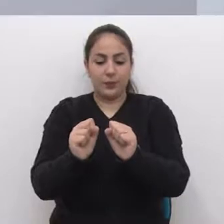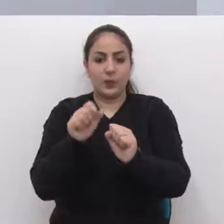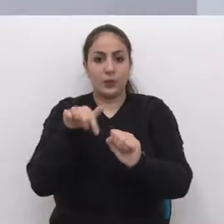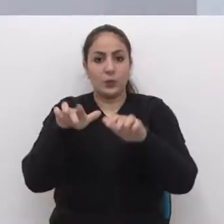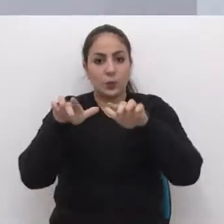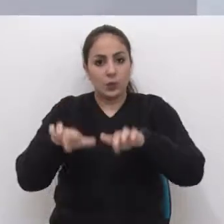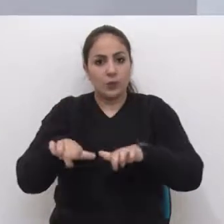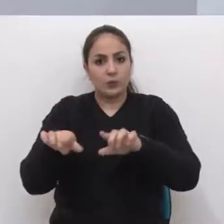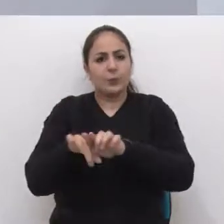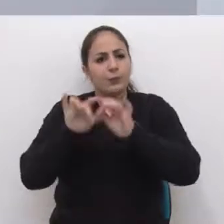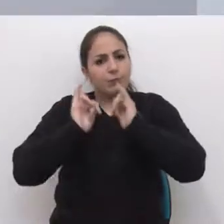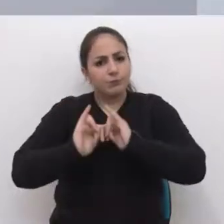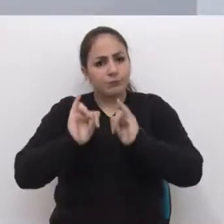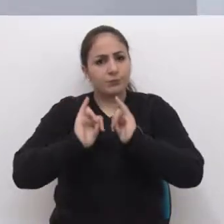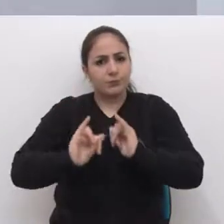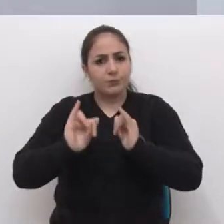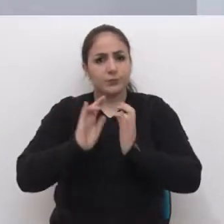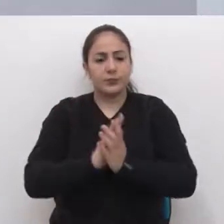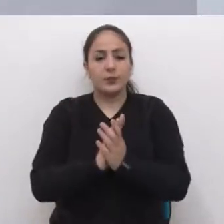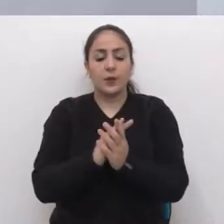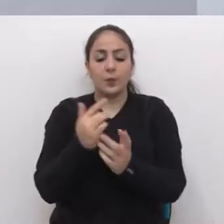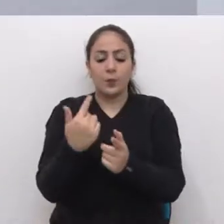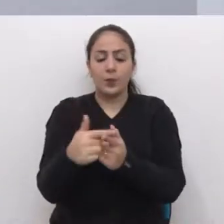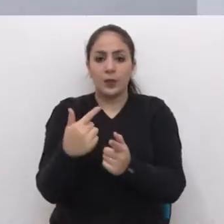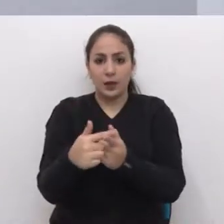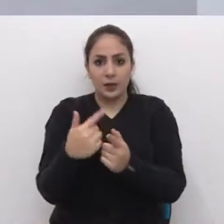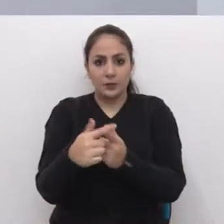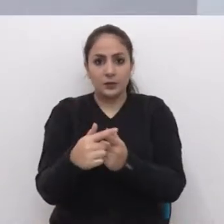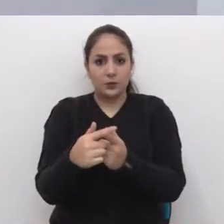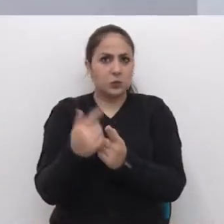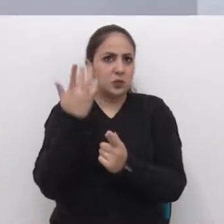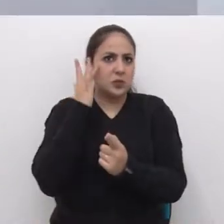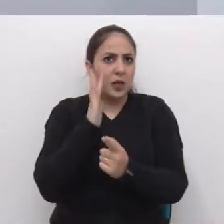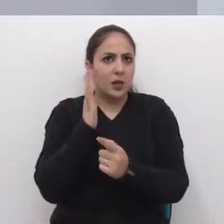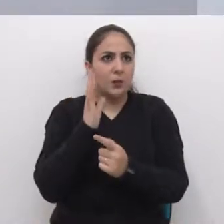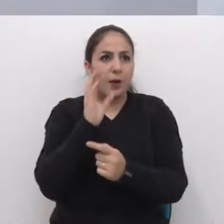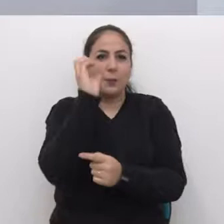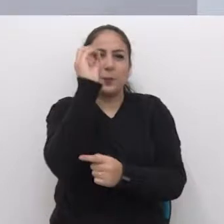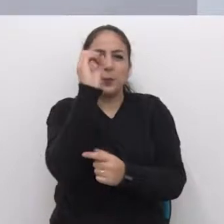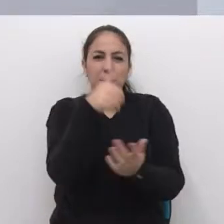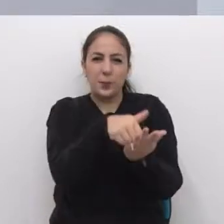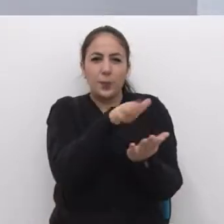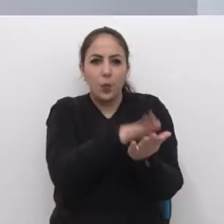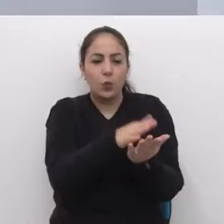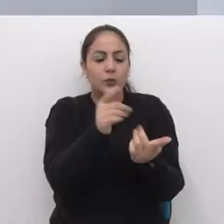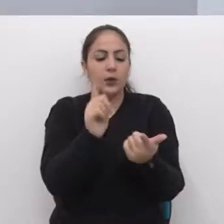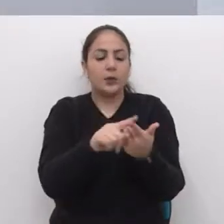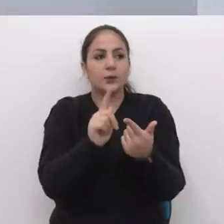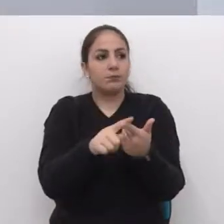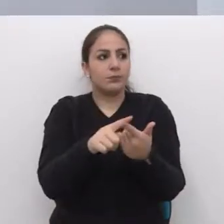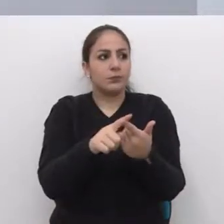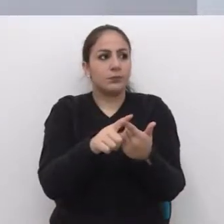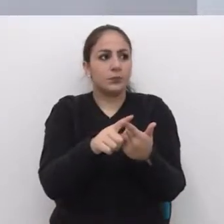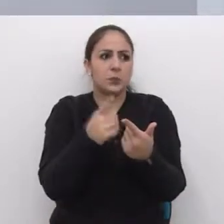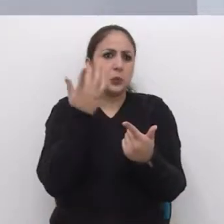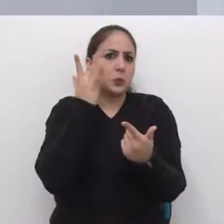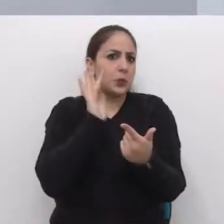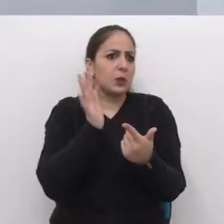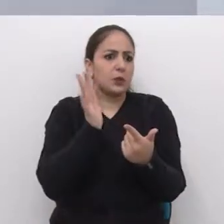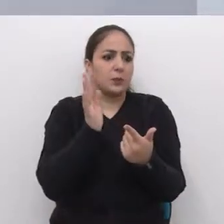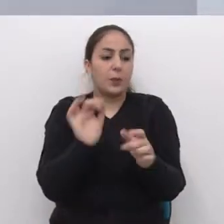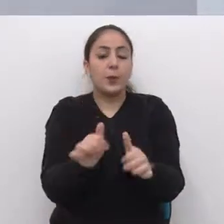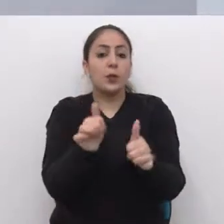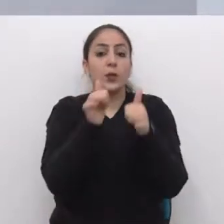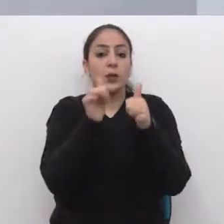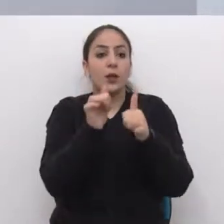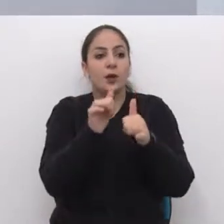naquele local e até a informação, seja através de uma lombada eletrônica, de uma lombada física, de um redutor de velocidade, ou propriamente só da melhoria